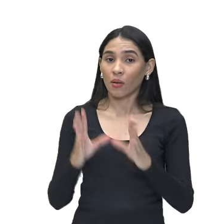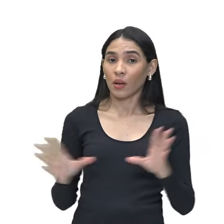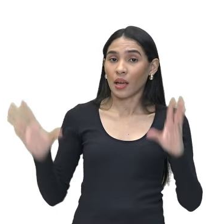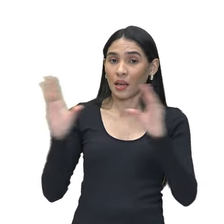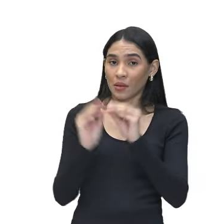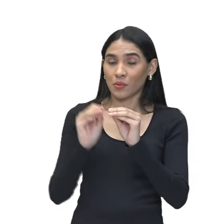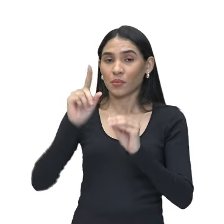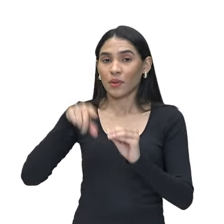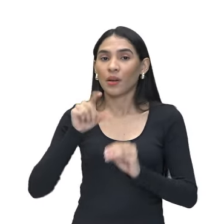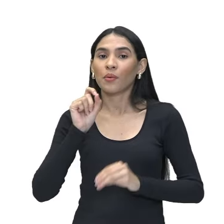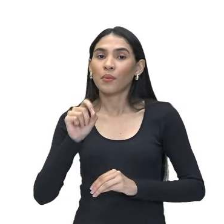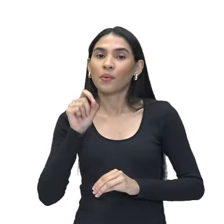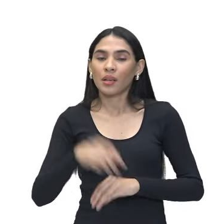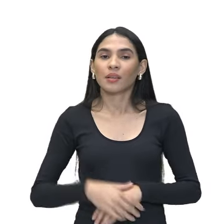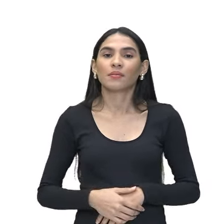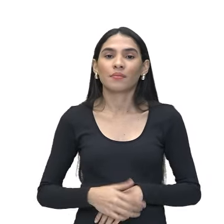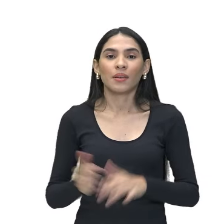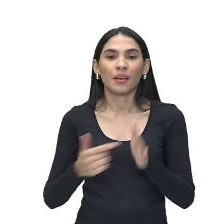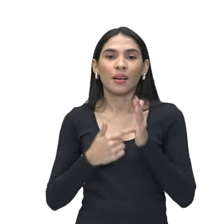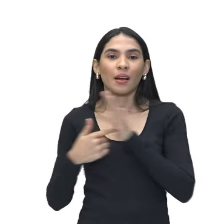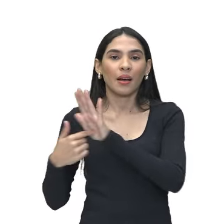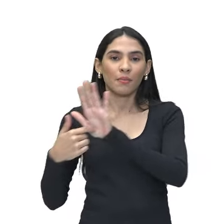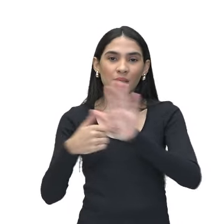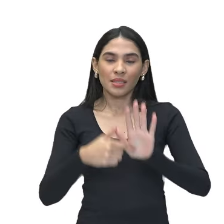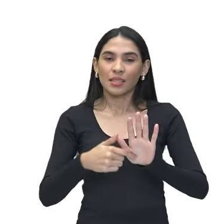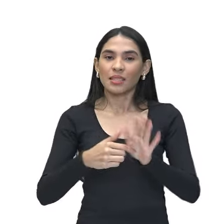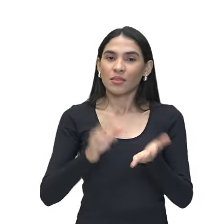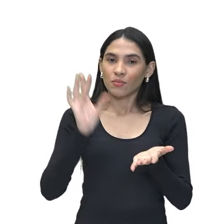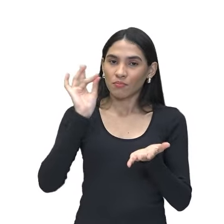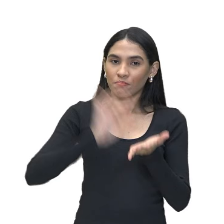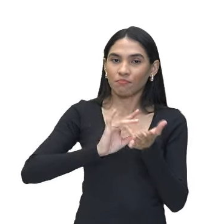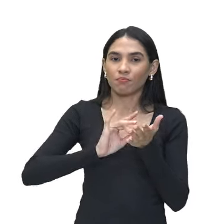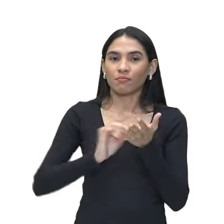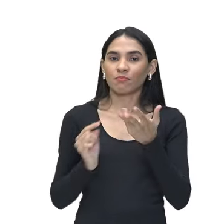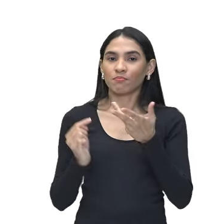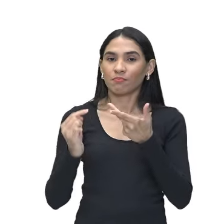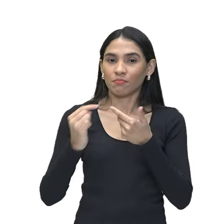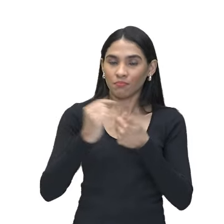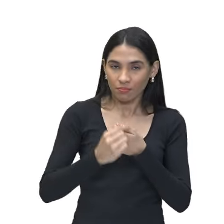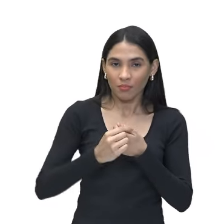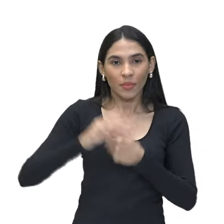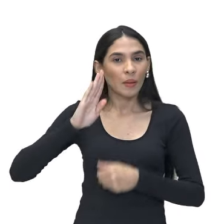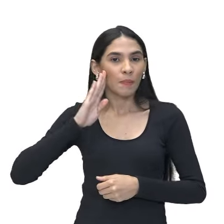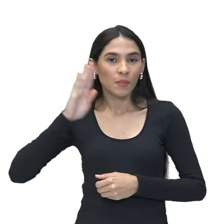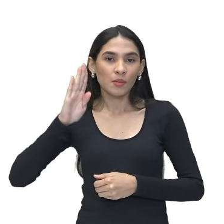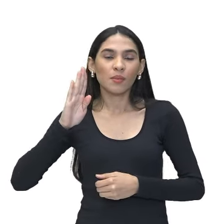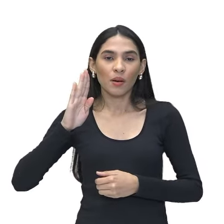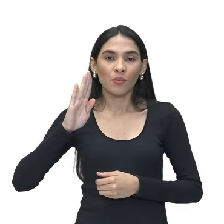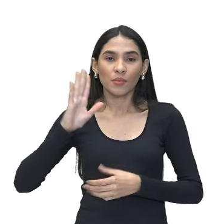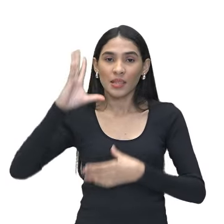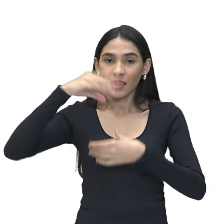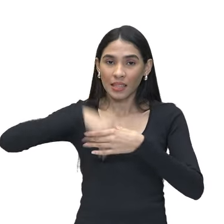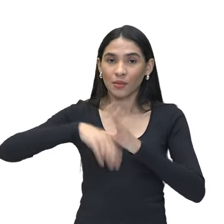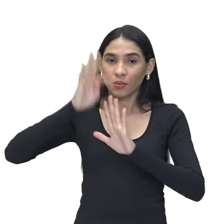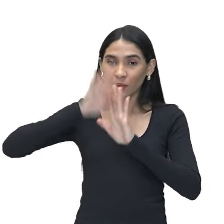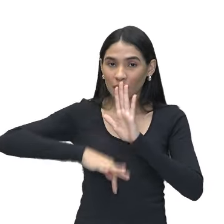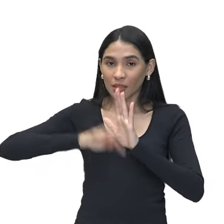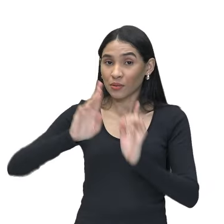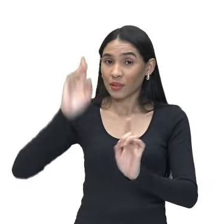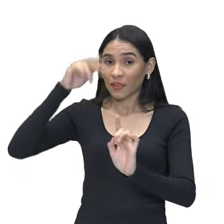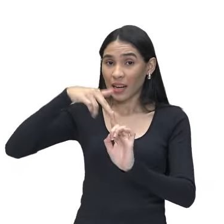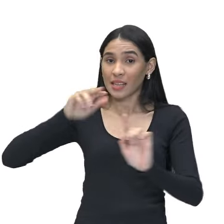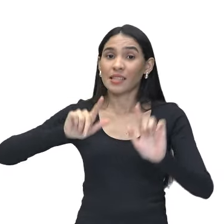é justamente a apresentação concisa dos pontos principais desse meu texto de